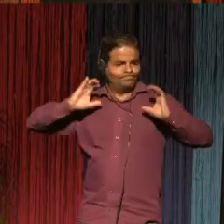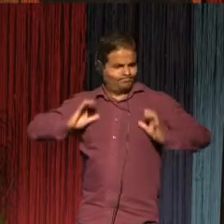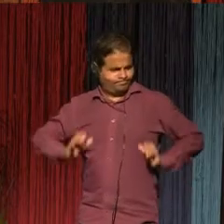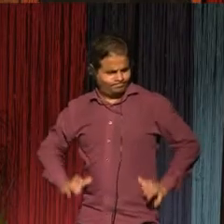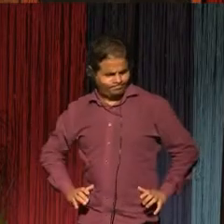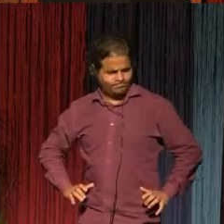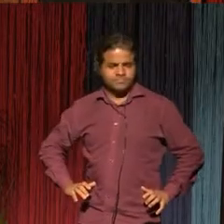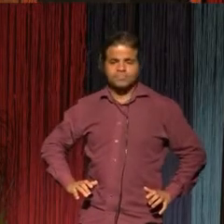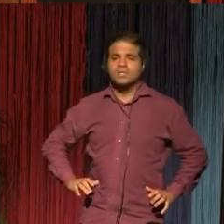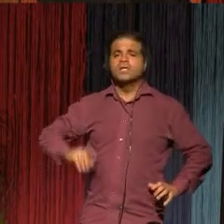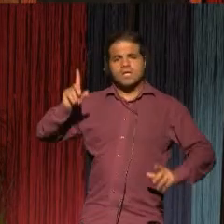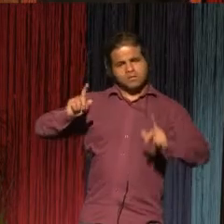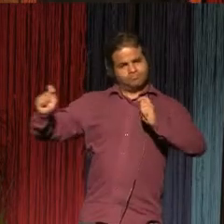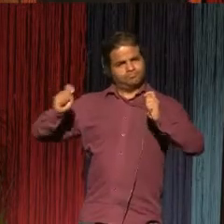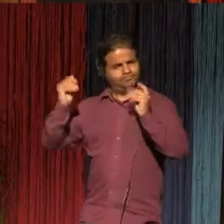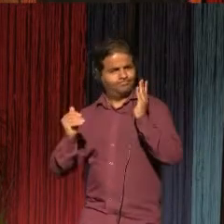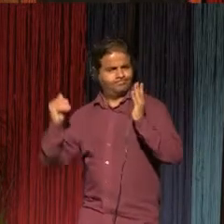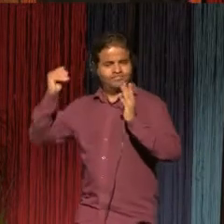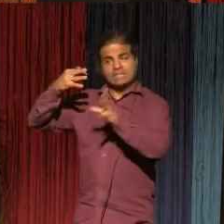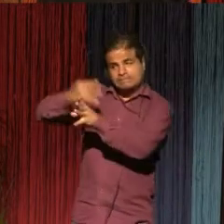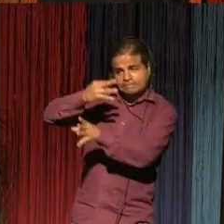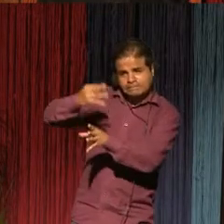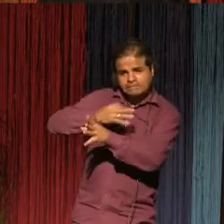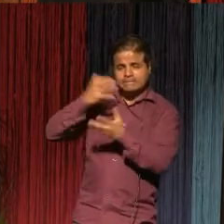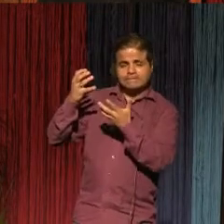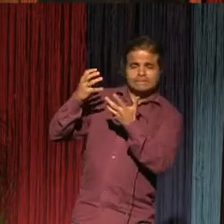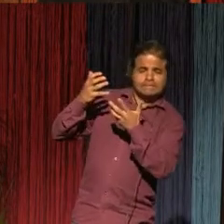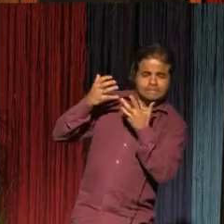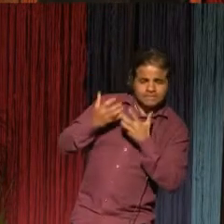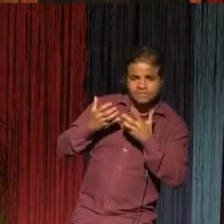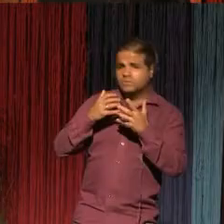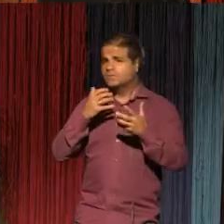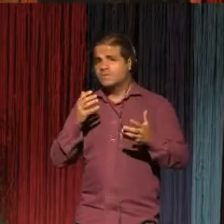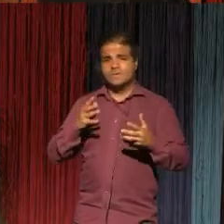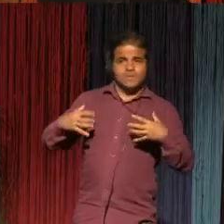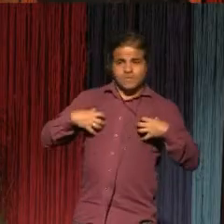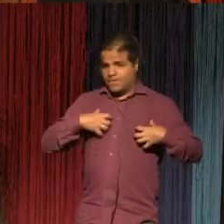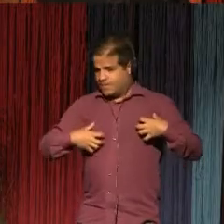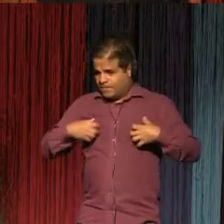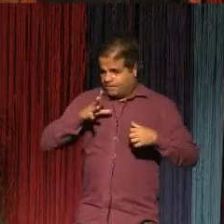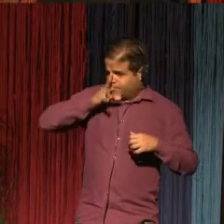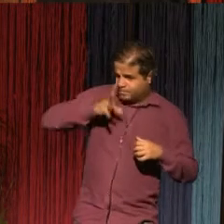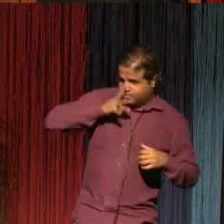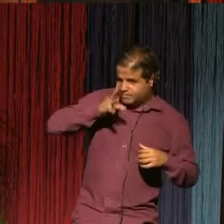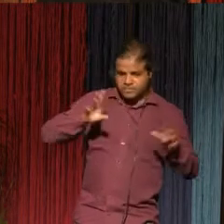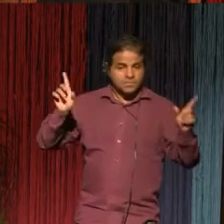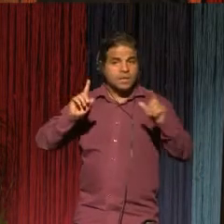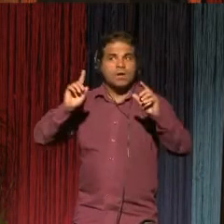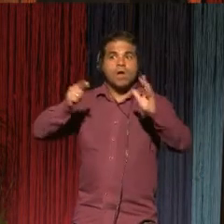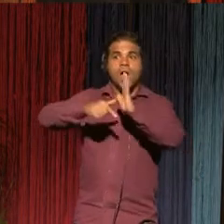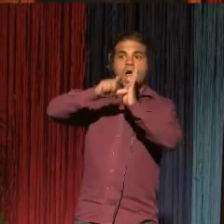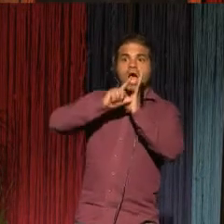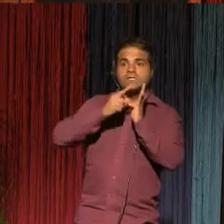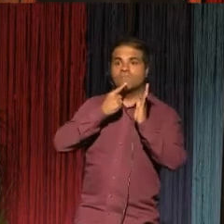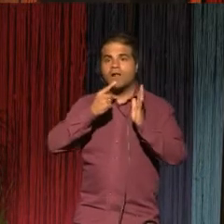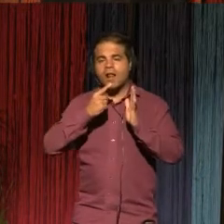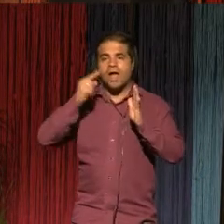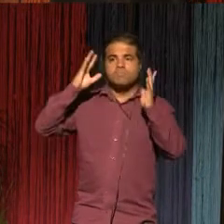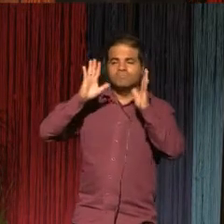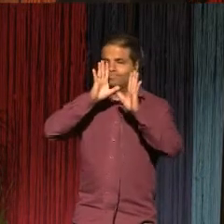O autocontrole envolve resistir às tentações, não agir de maneira impulsiva, pensar antes de falar ou